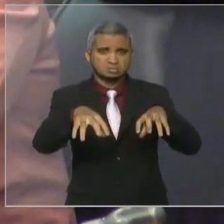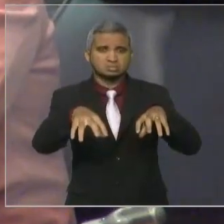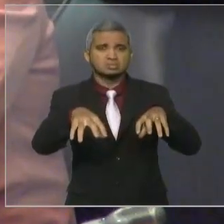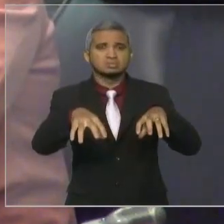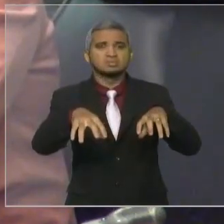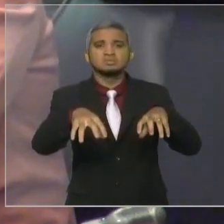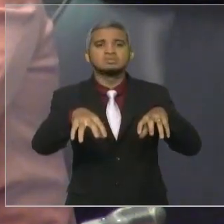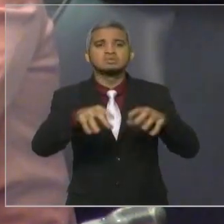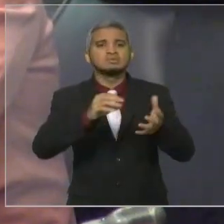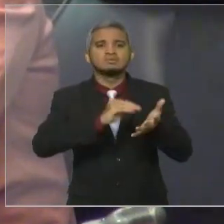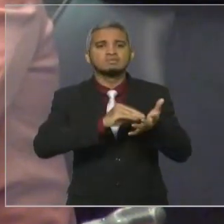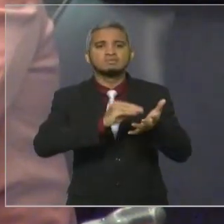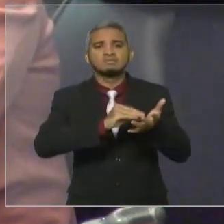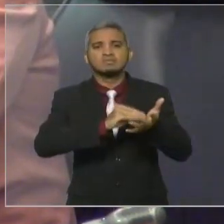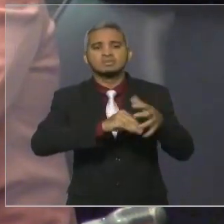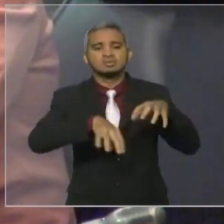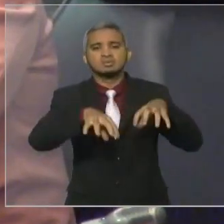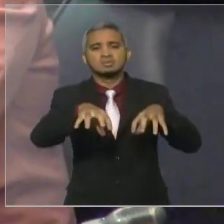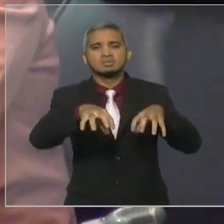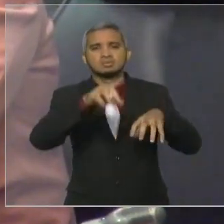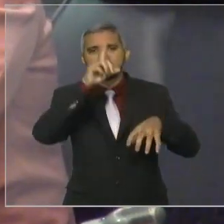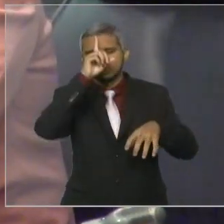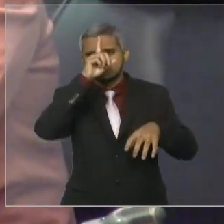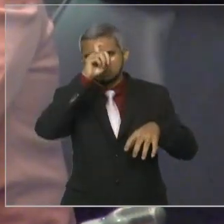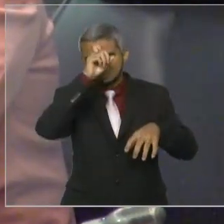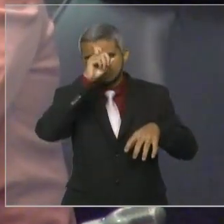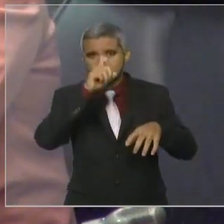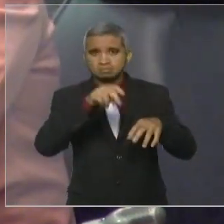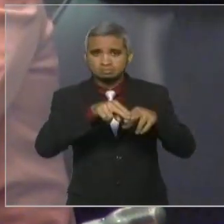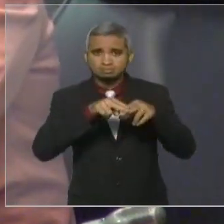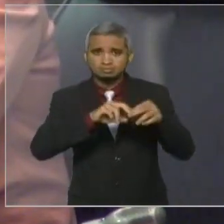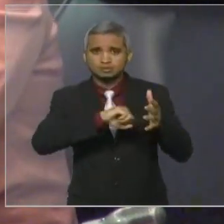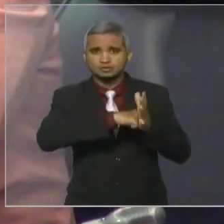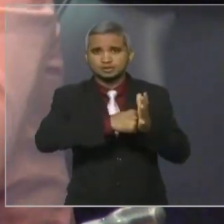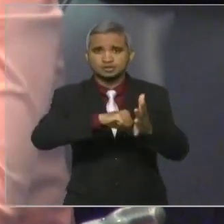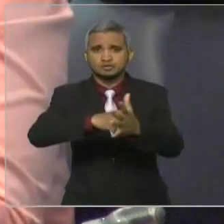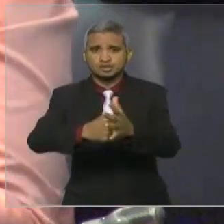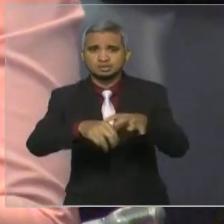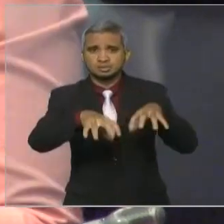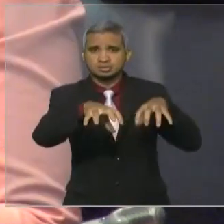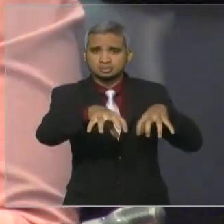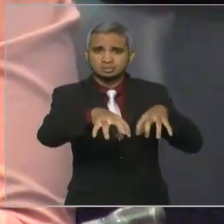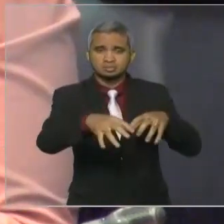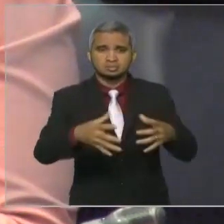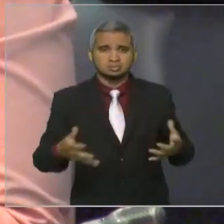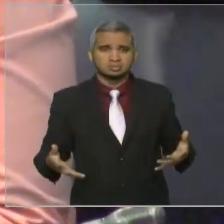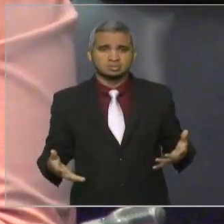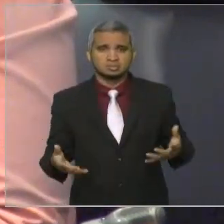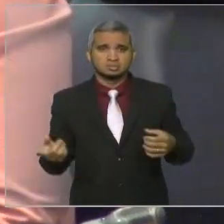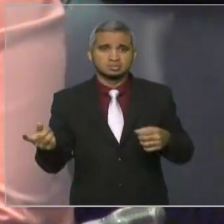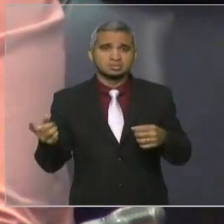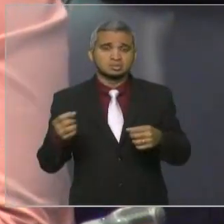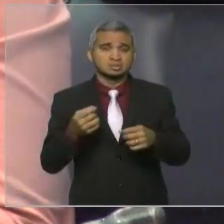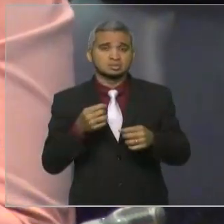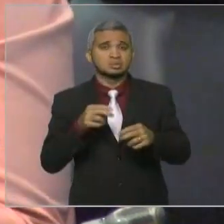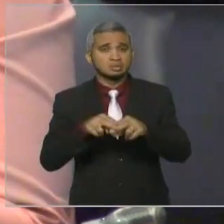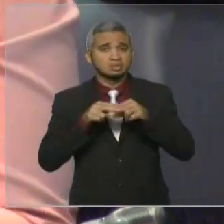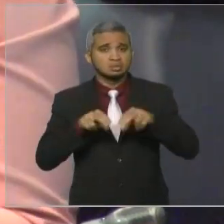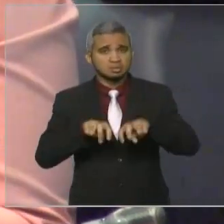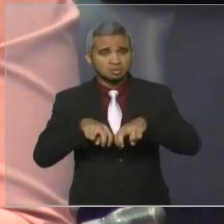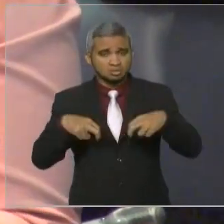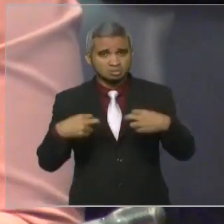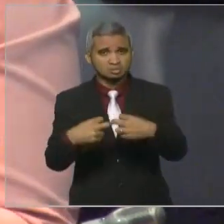grande desfalque da saúde pública. Né? A calamidade é que o povo tem pedido bastante, porque voltando da comissão e cobrar a questão